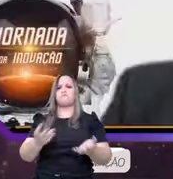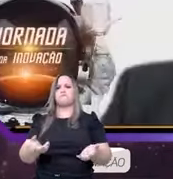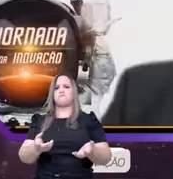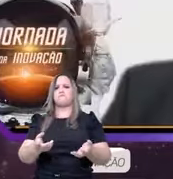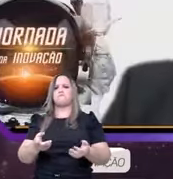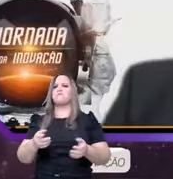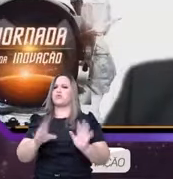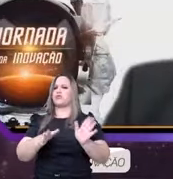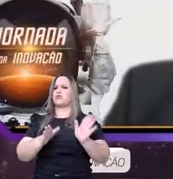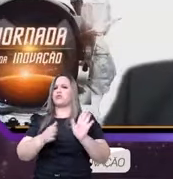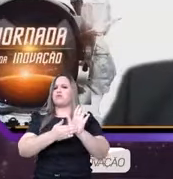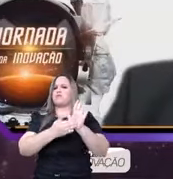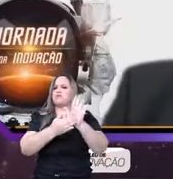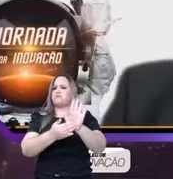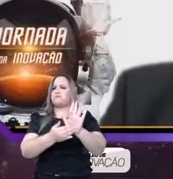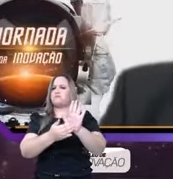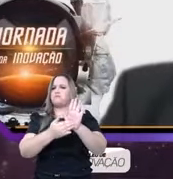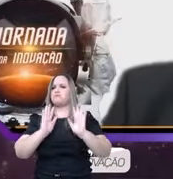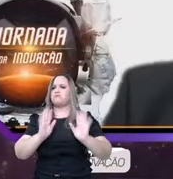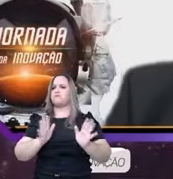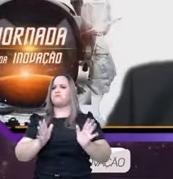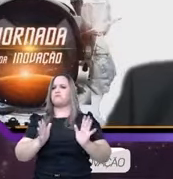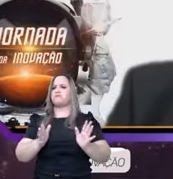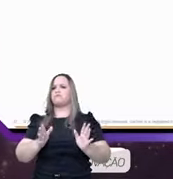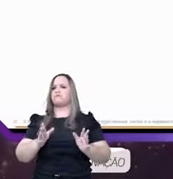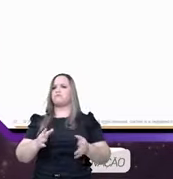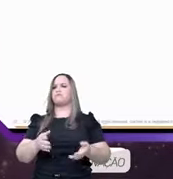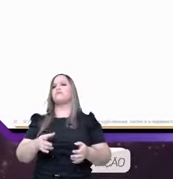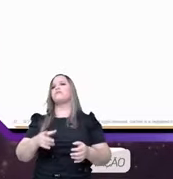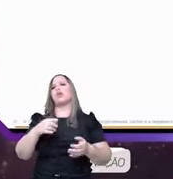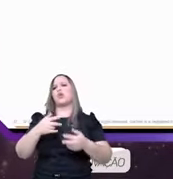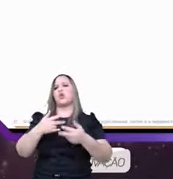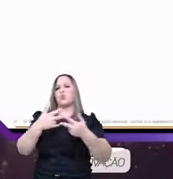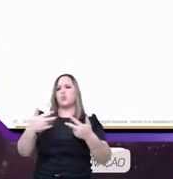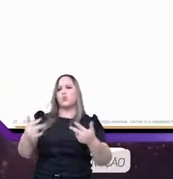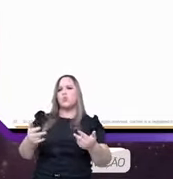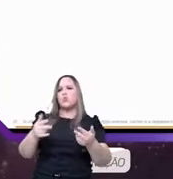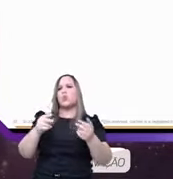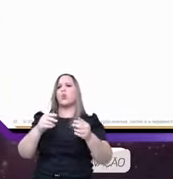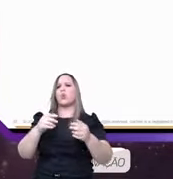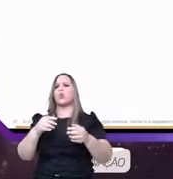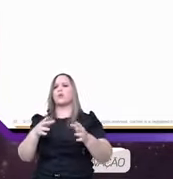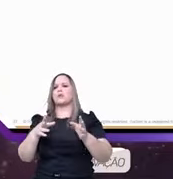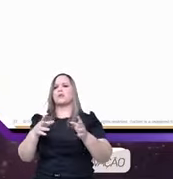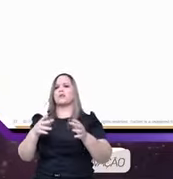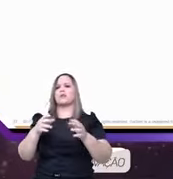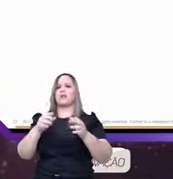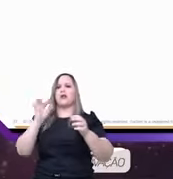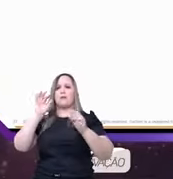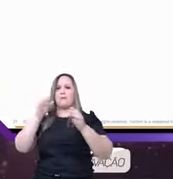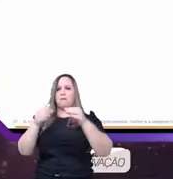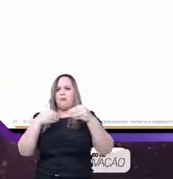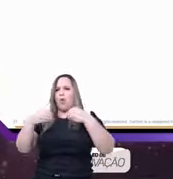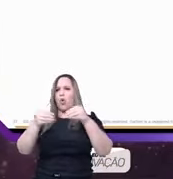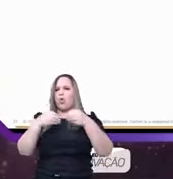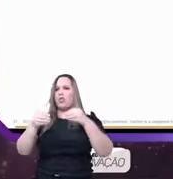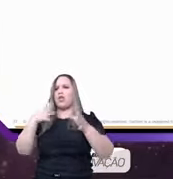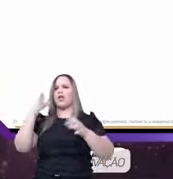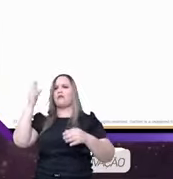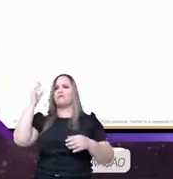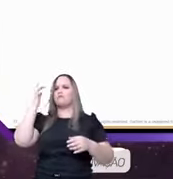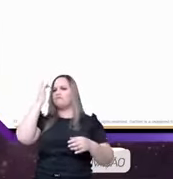até o momento, os princípios, as práticas do modelo ágil, eles podem ser aplicados para várias áreas, áreas meios, áreas